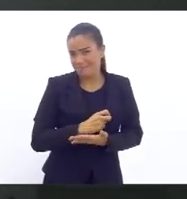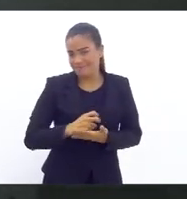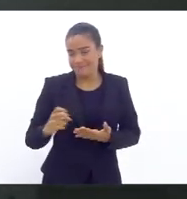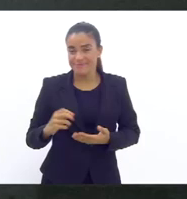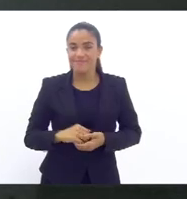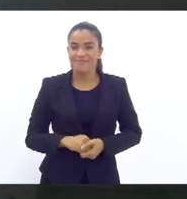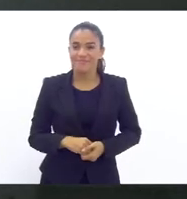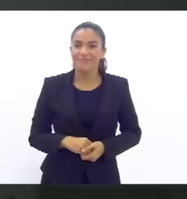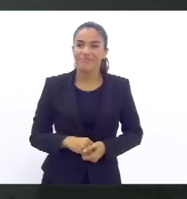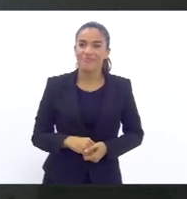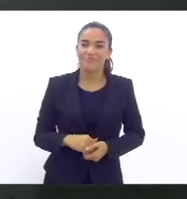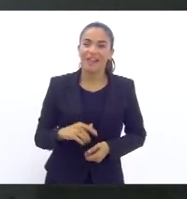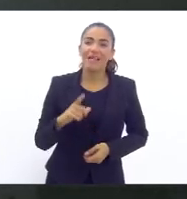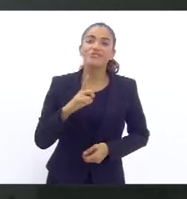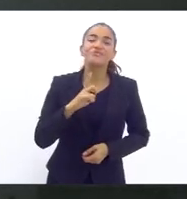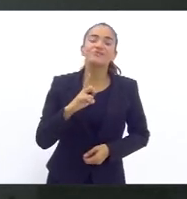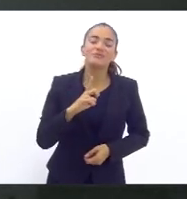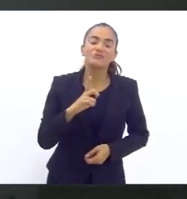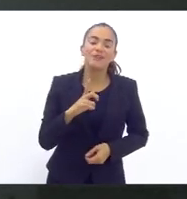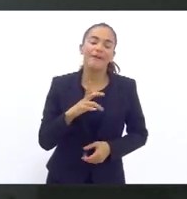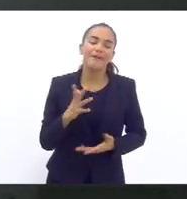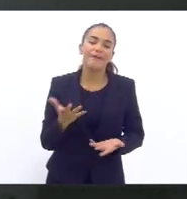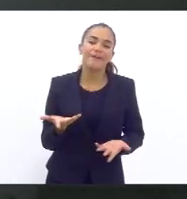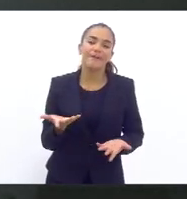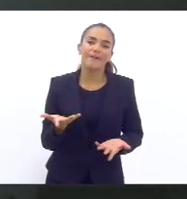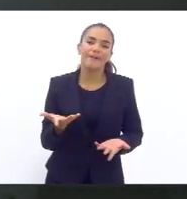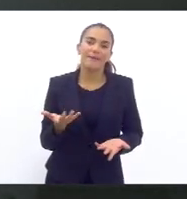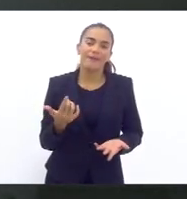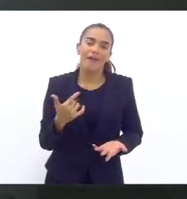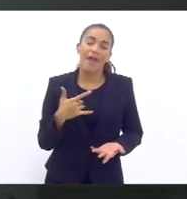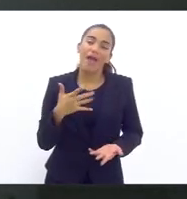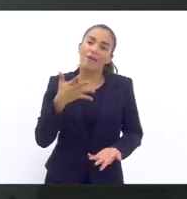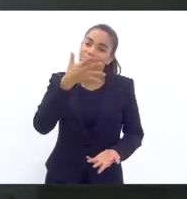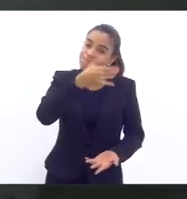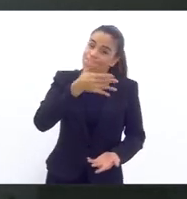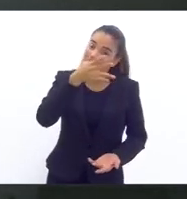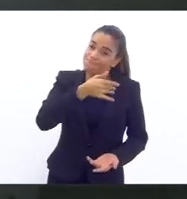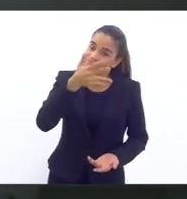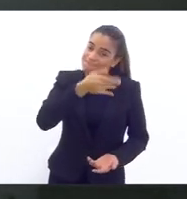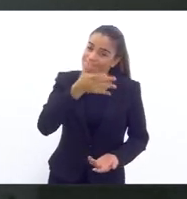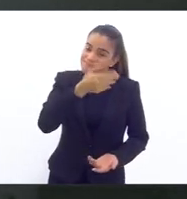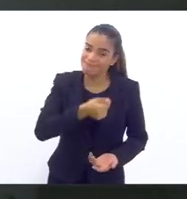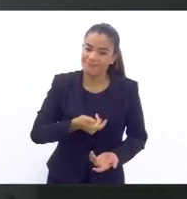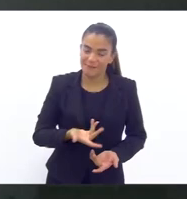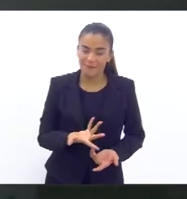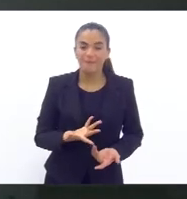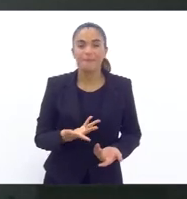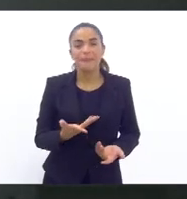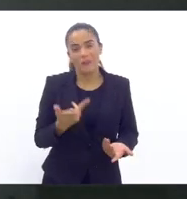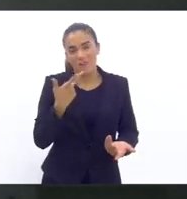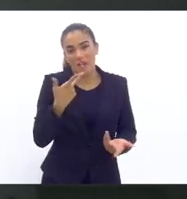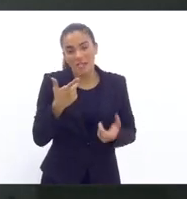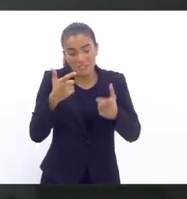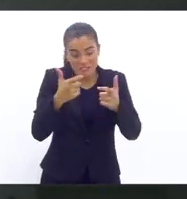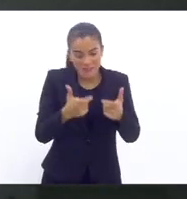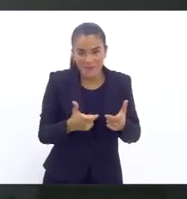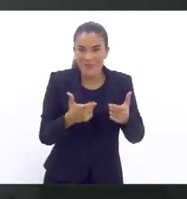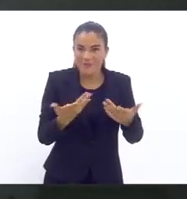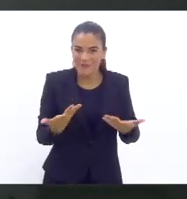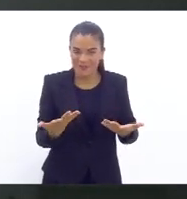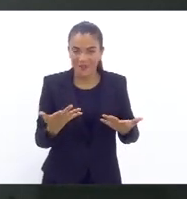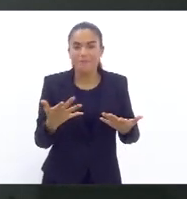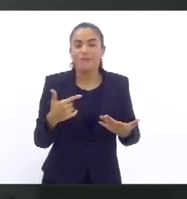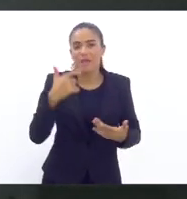a gente tem um um sobrevivente disso né então também tô falando desse lugar desse lugar que tem